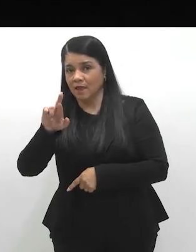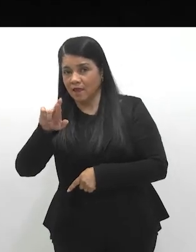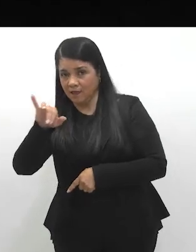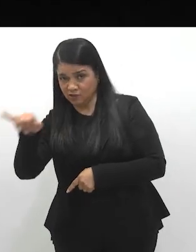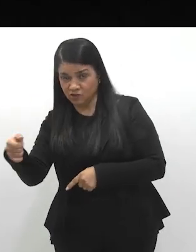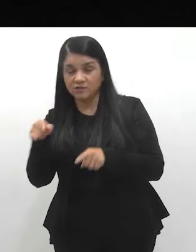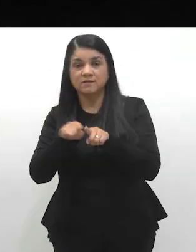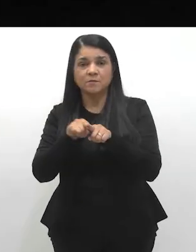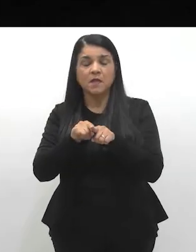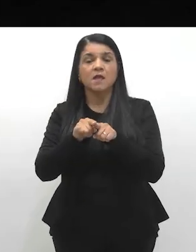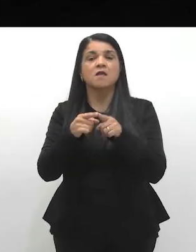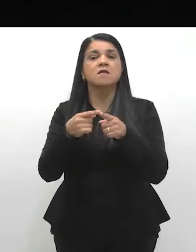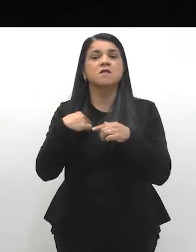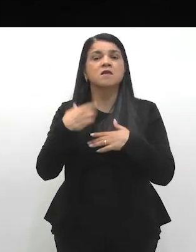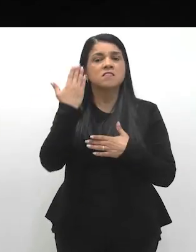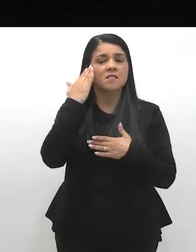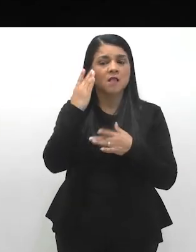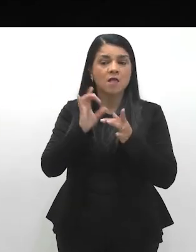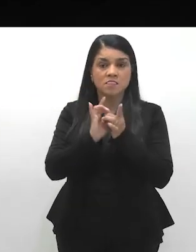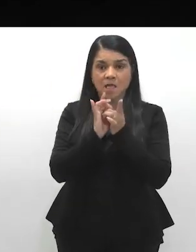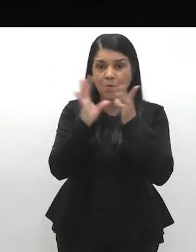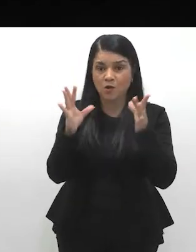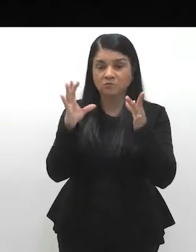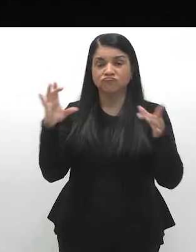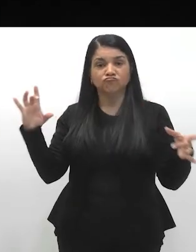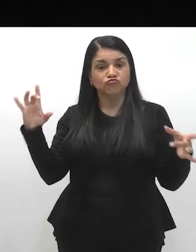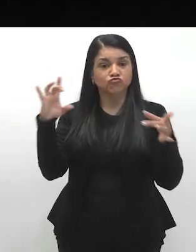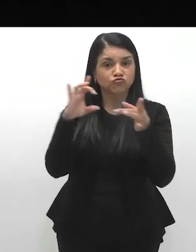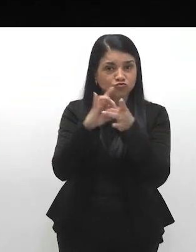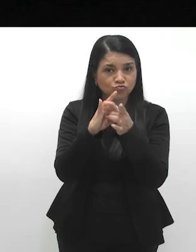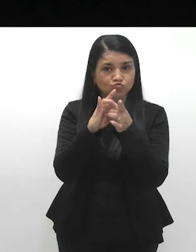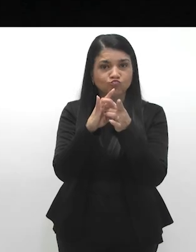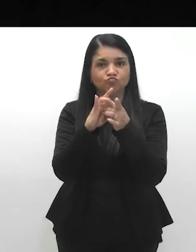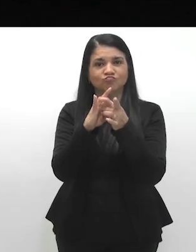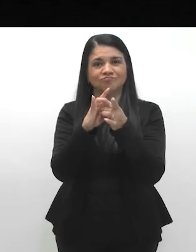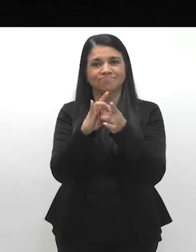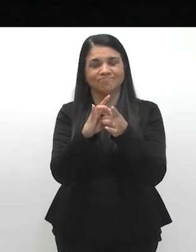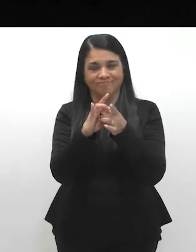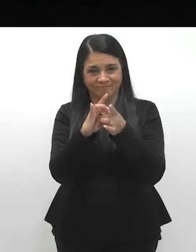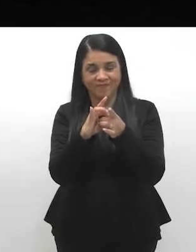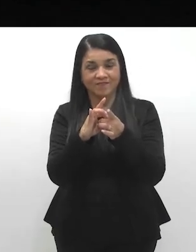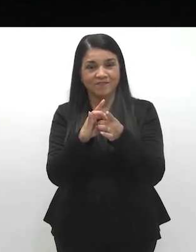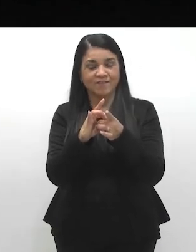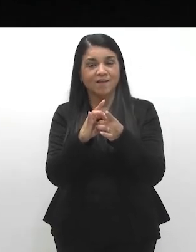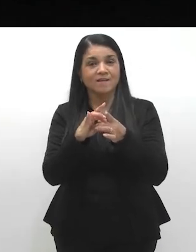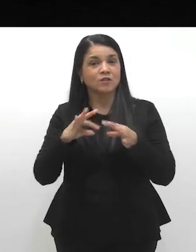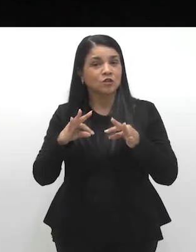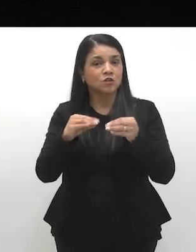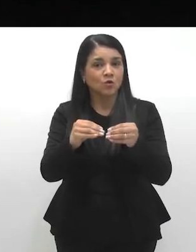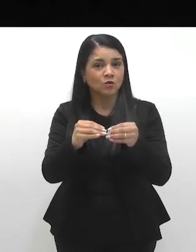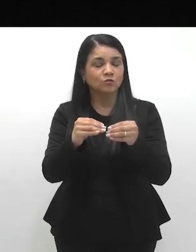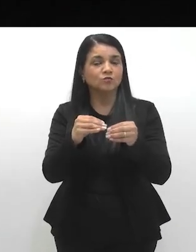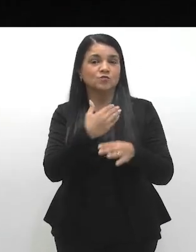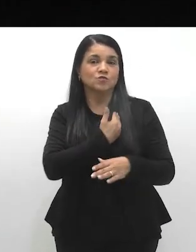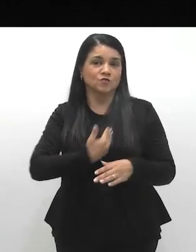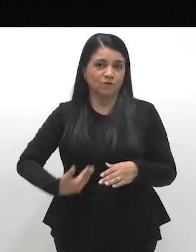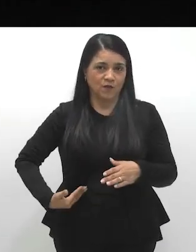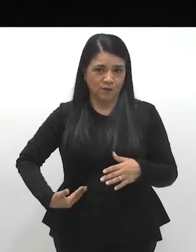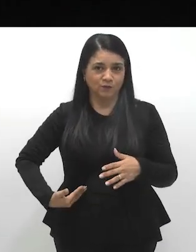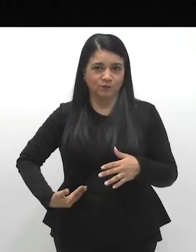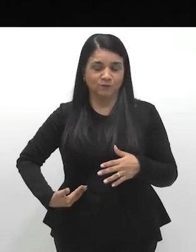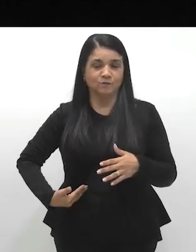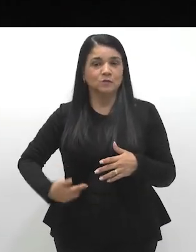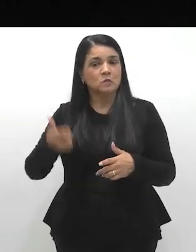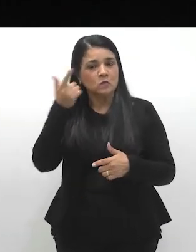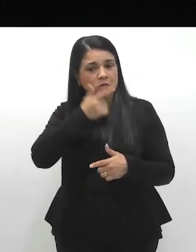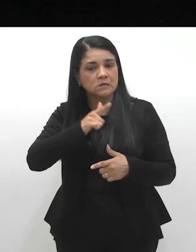composição daquilo que nós entendemos que é a democracia, que é juntar as diversas autarquias e diversos níveis de